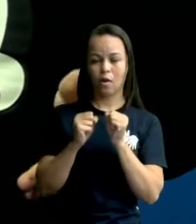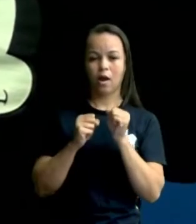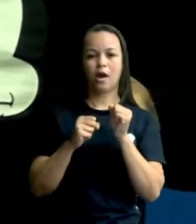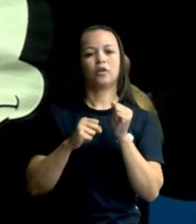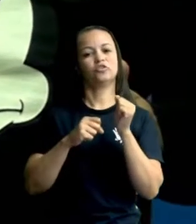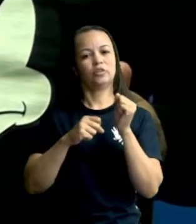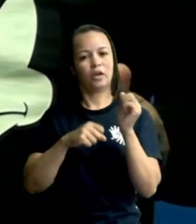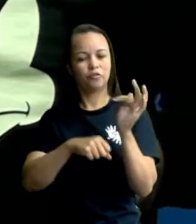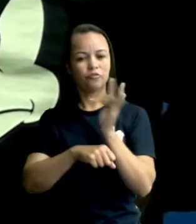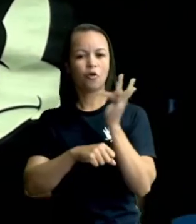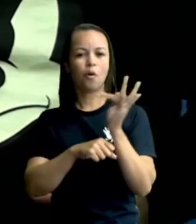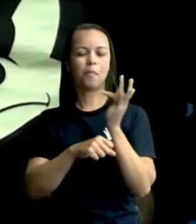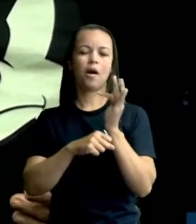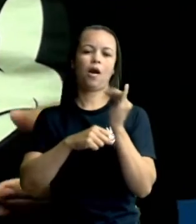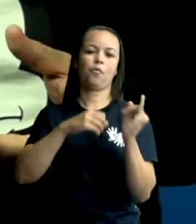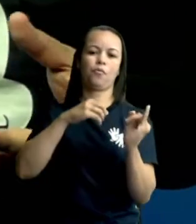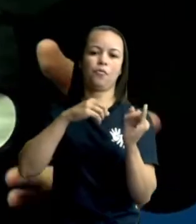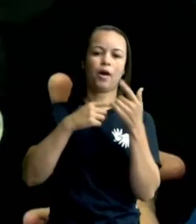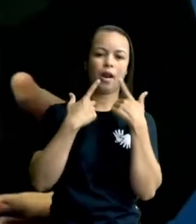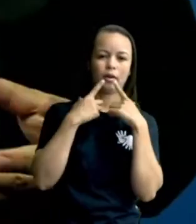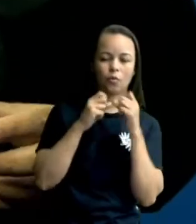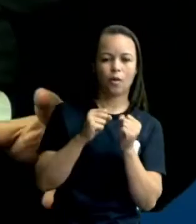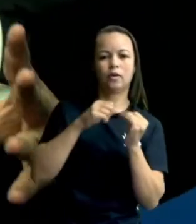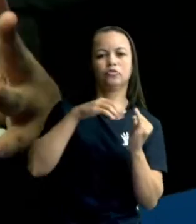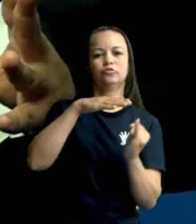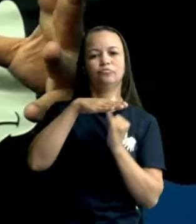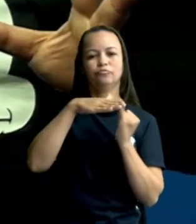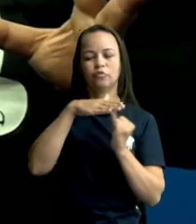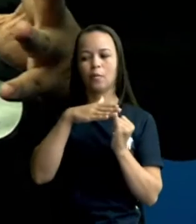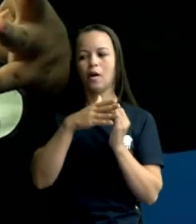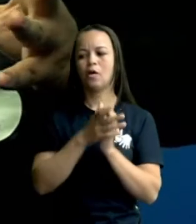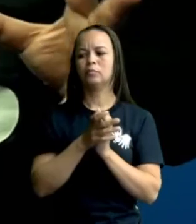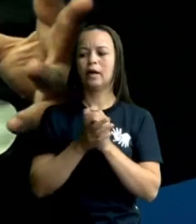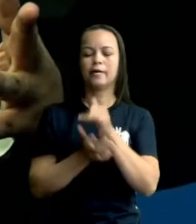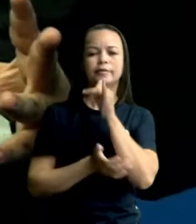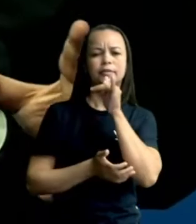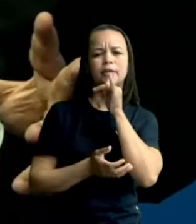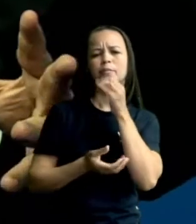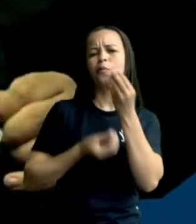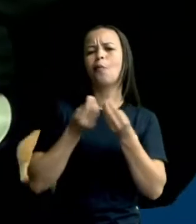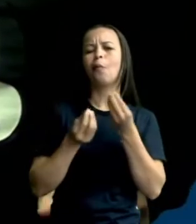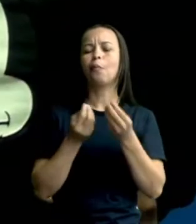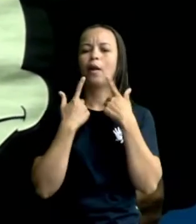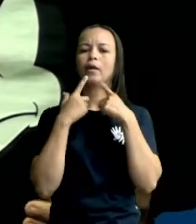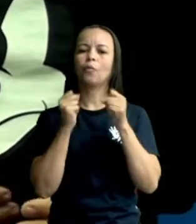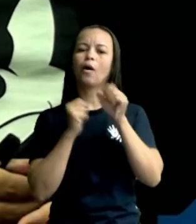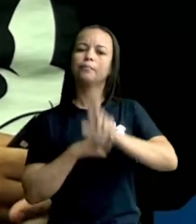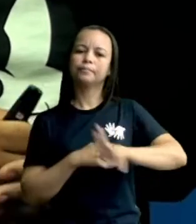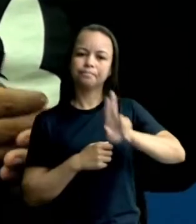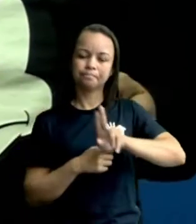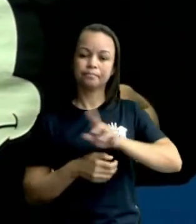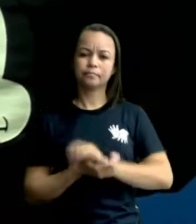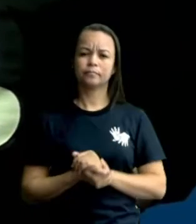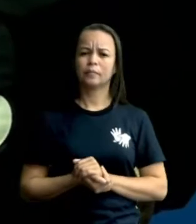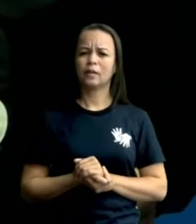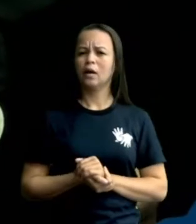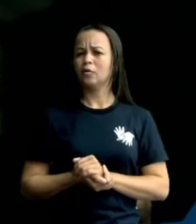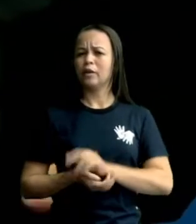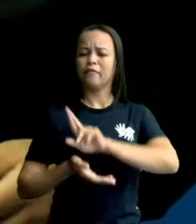linguagem informal. Vamos dar exemplos como essa linguagem vai ser utilizada, o que é